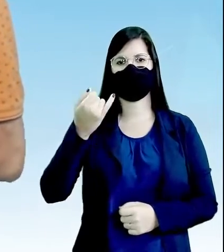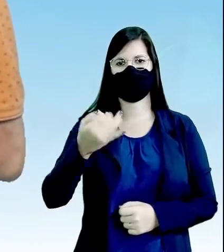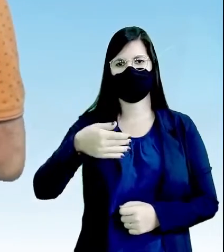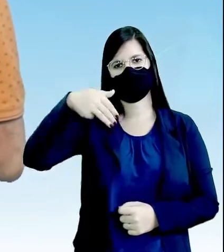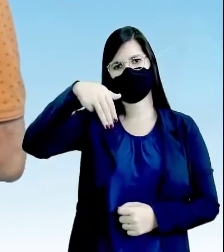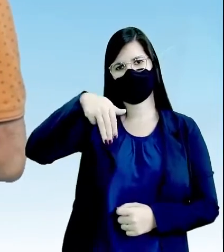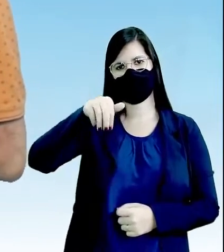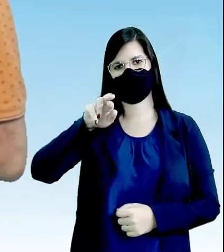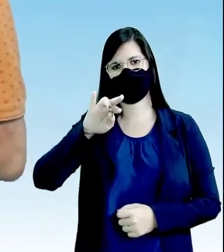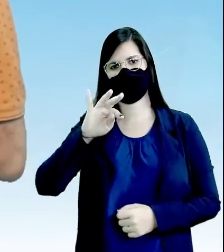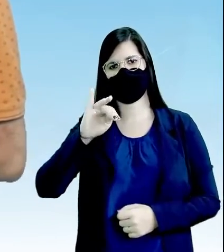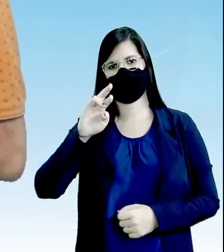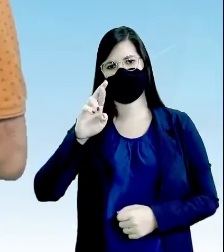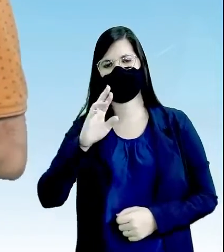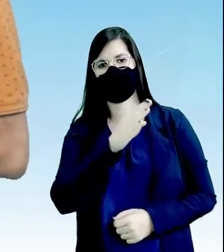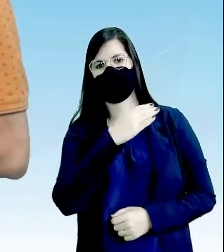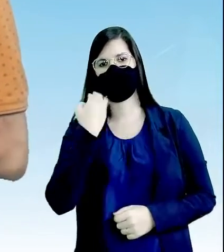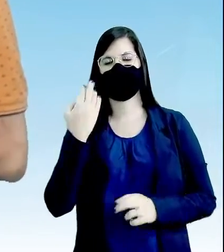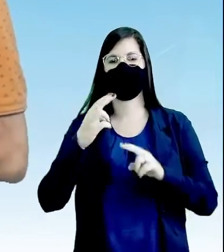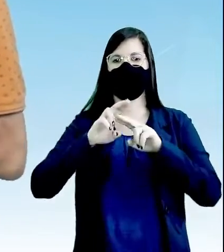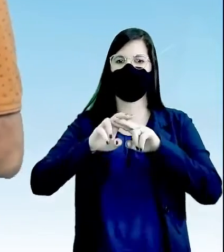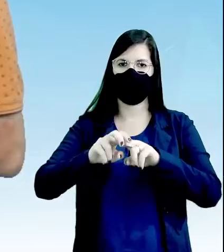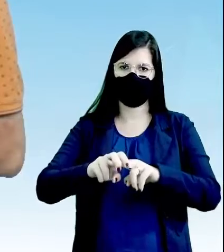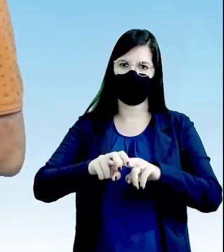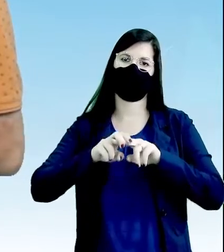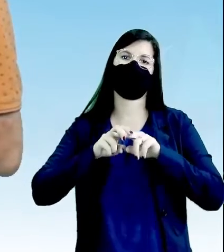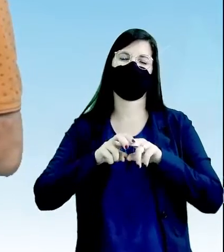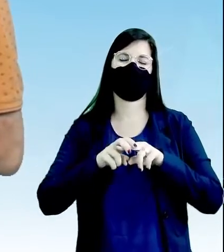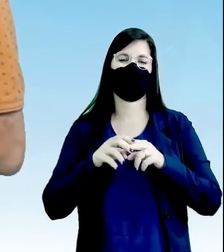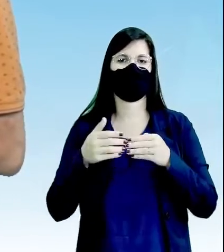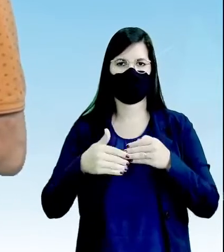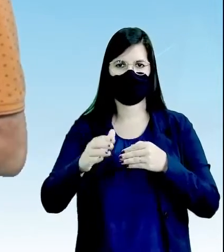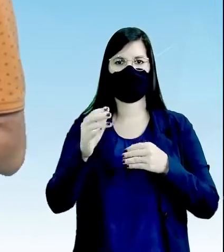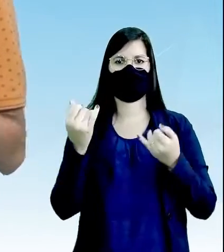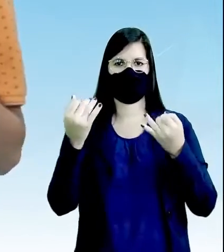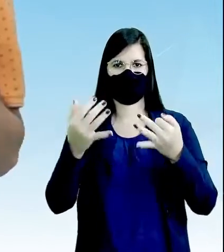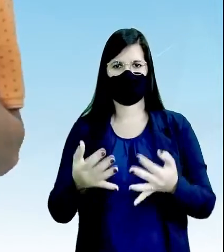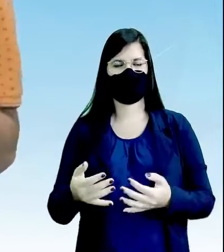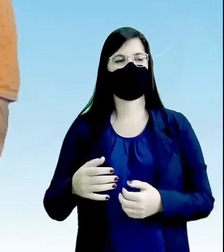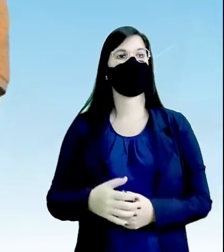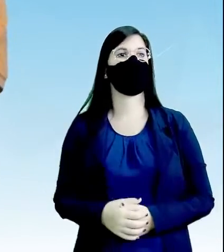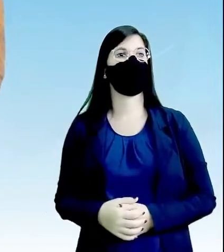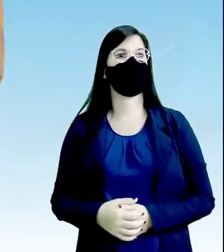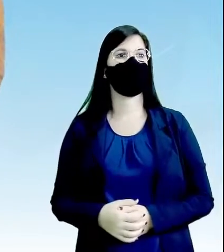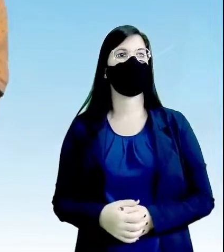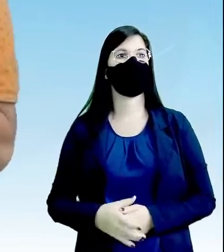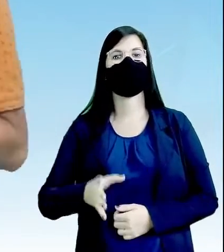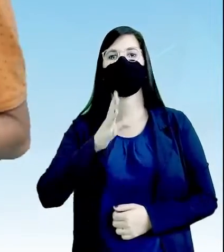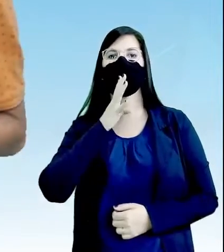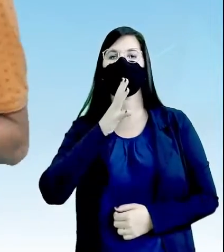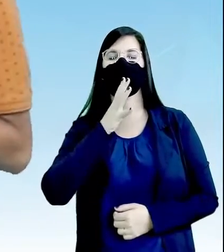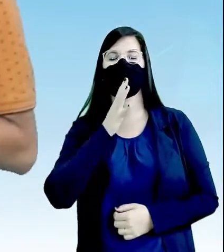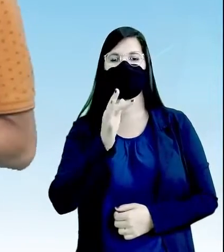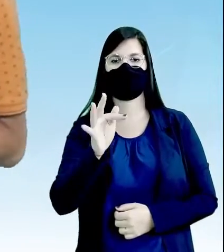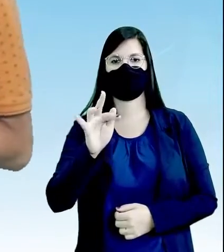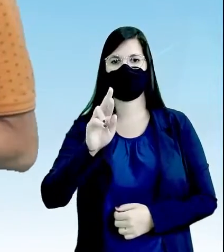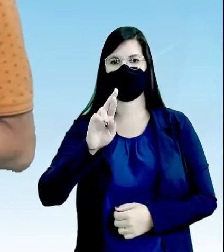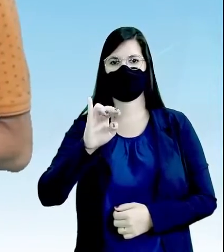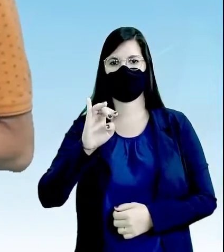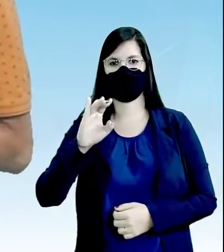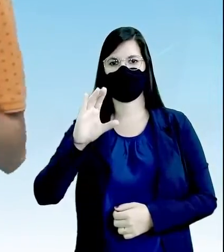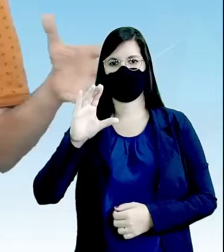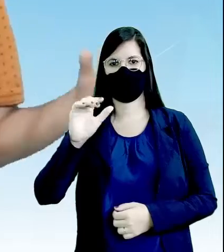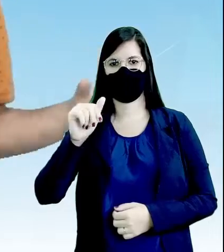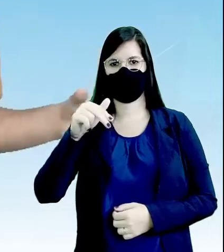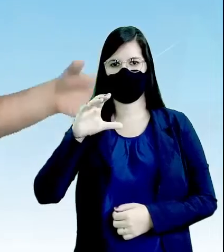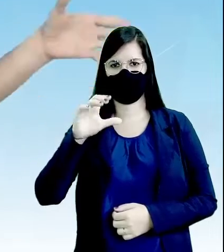aquele que morre por uma causa. Não é isso que nós veremos, não é isso, professor? Exatamente. Ele é conhecido como Frei Caneca porque